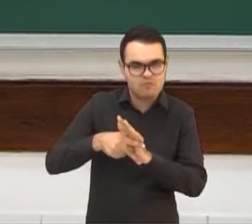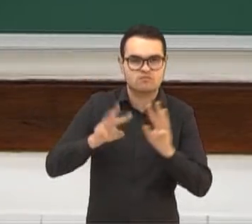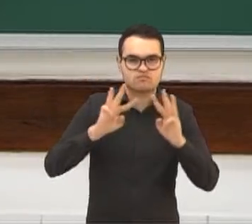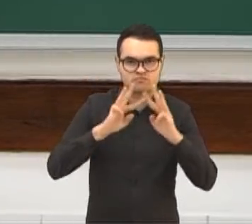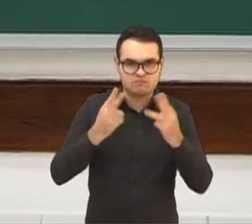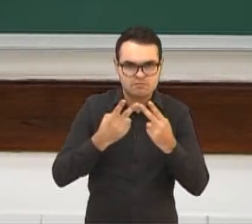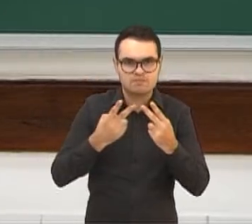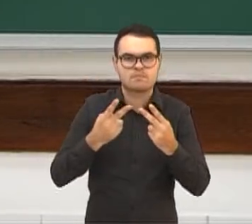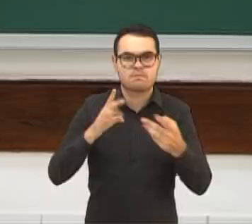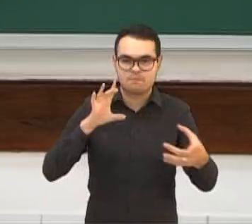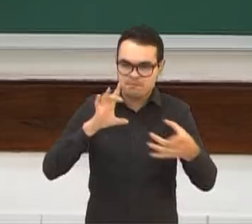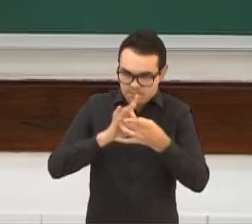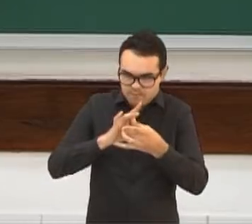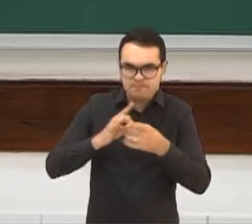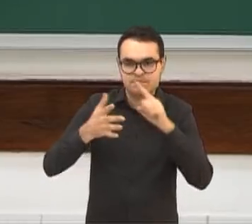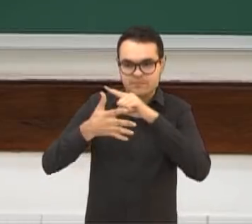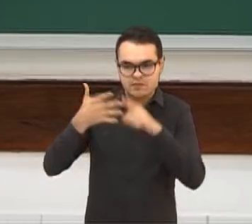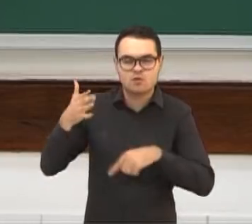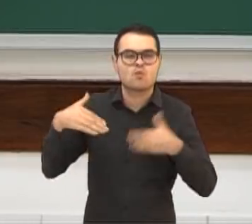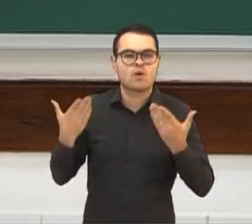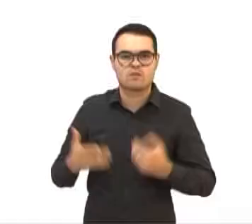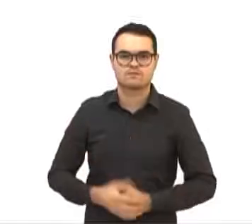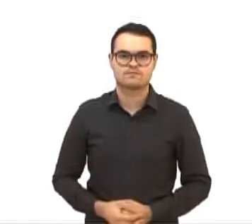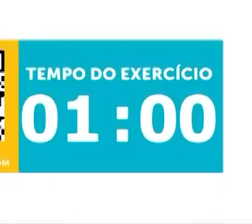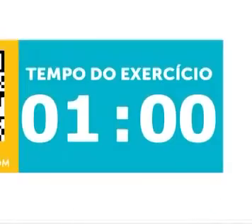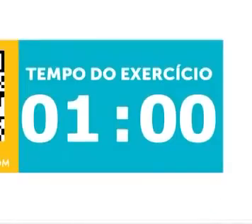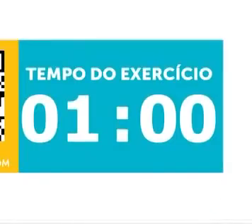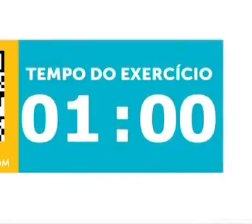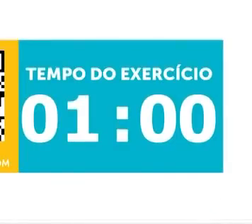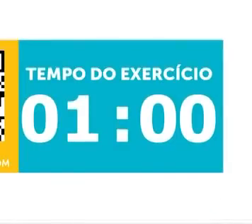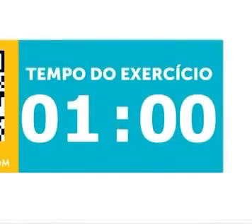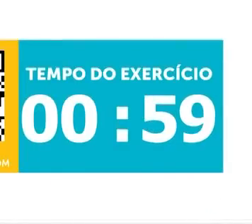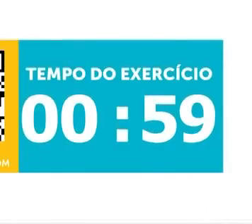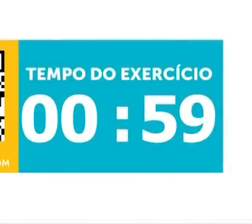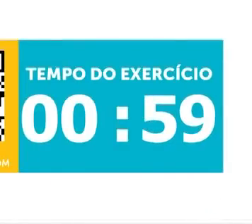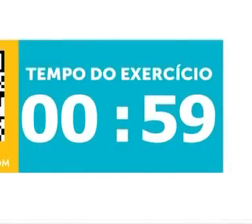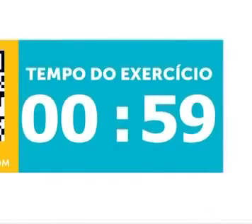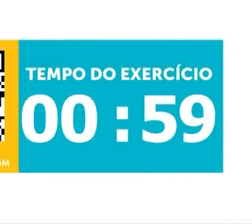delas são propriedades gerais da matéria.